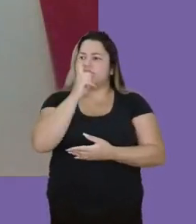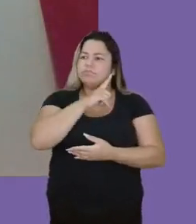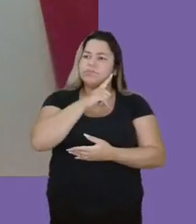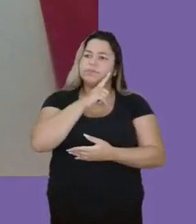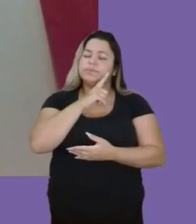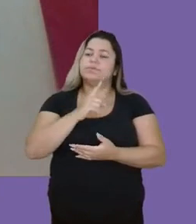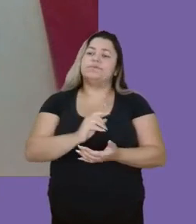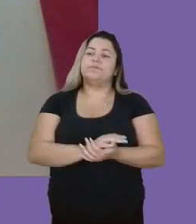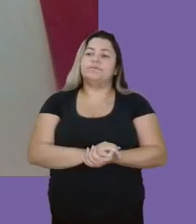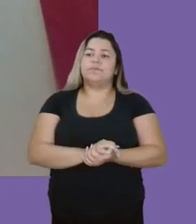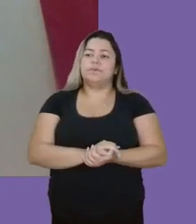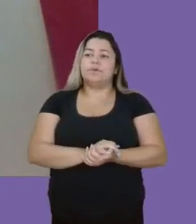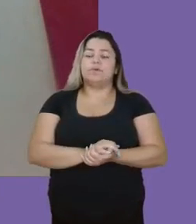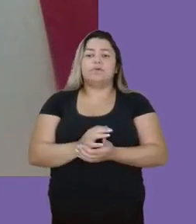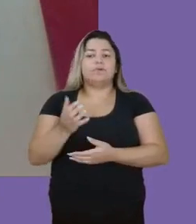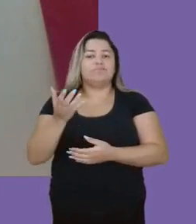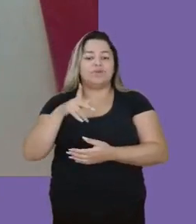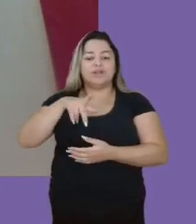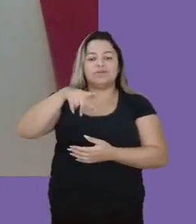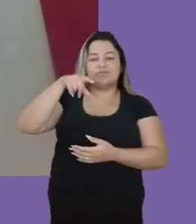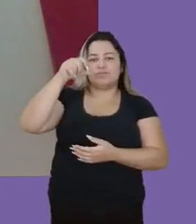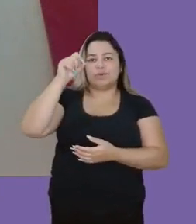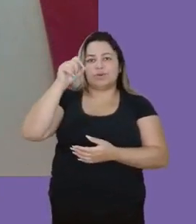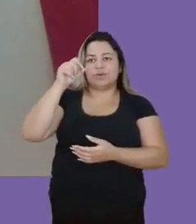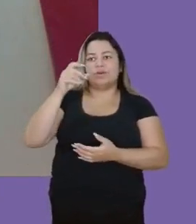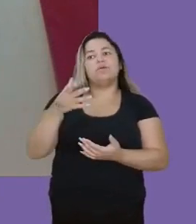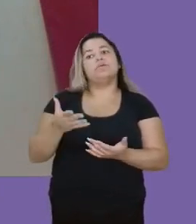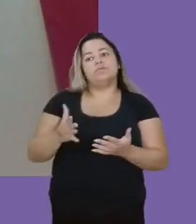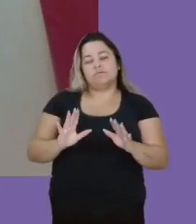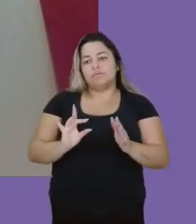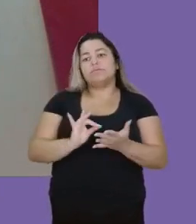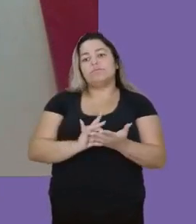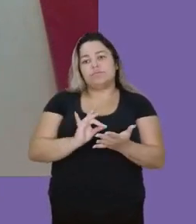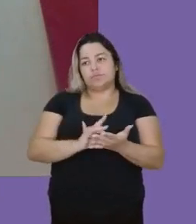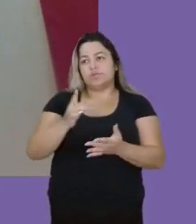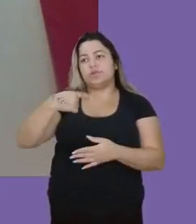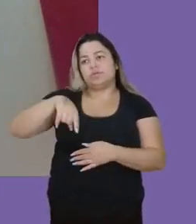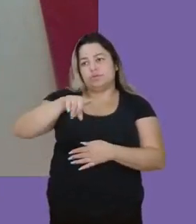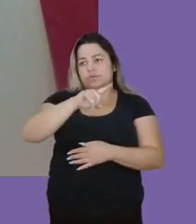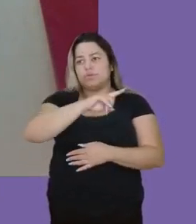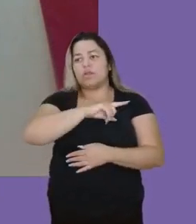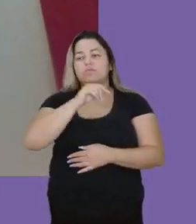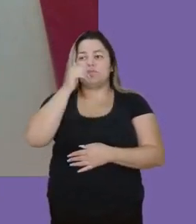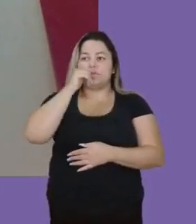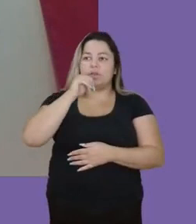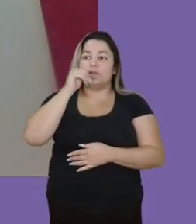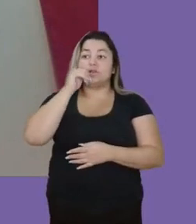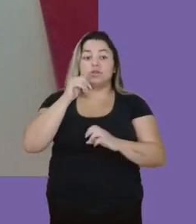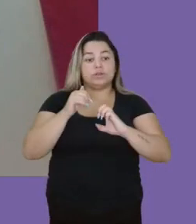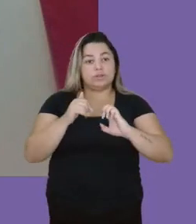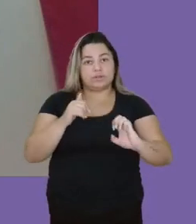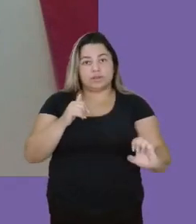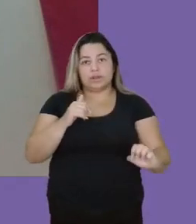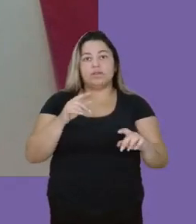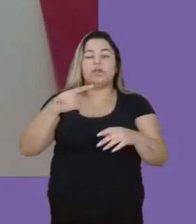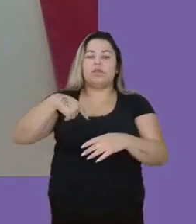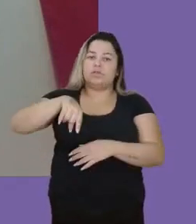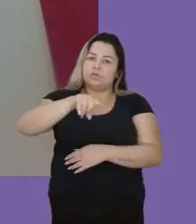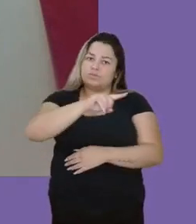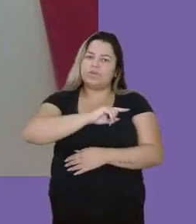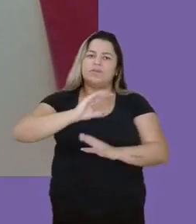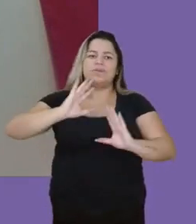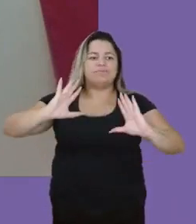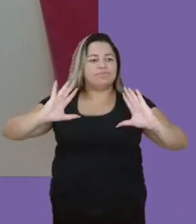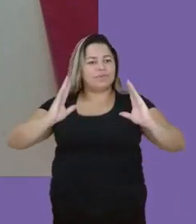gente querer escolher, assim, óbvio que a gente defende as mulheres progressistas e as mulheres de esquerda, mas eu acho que a gente tem que